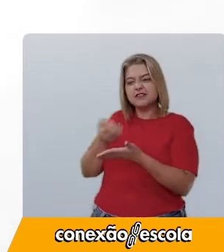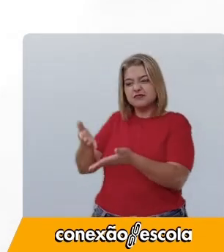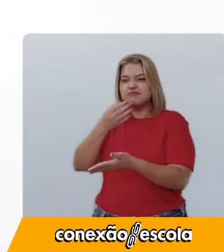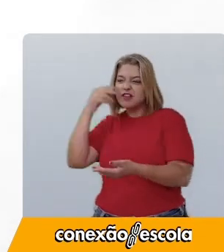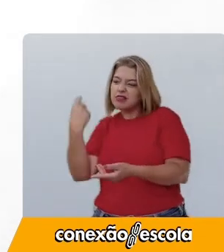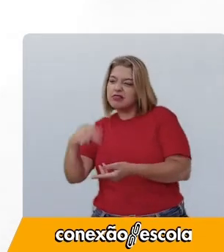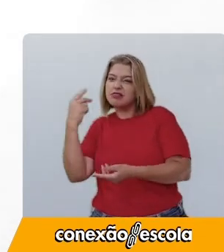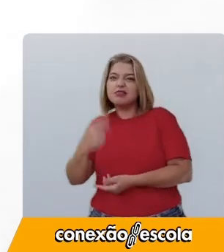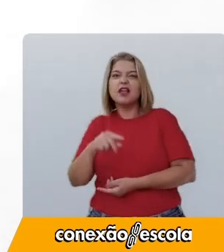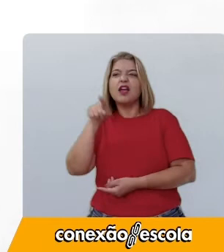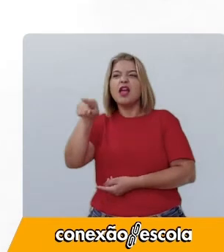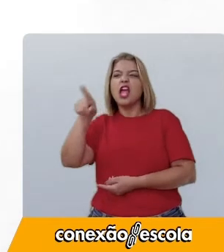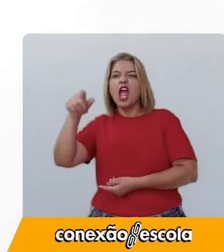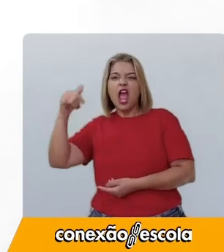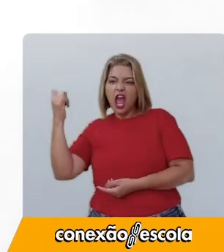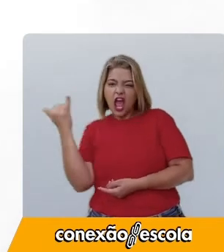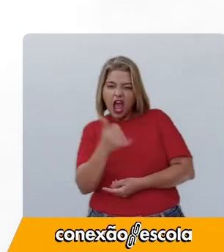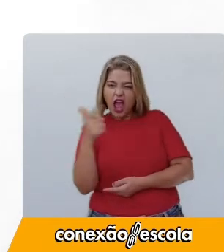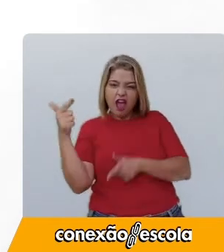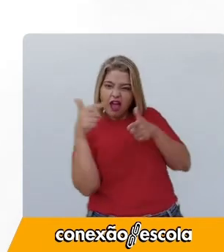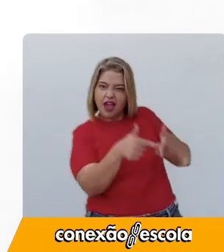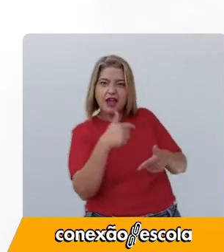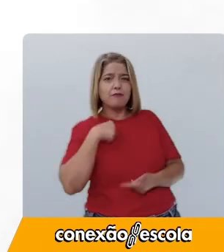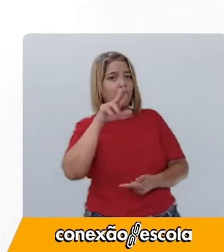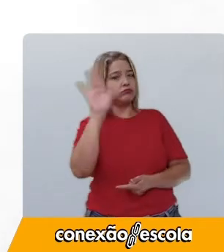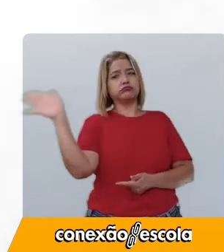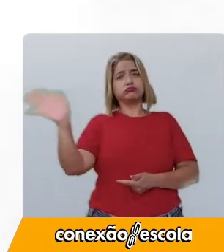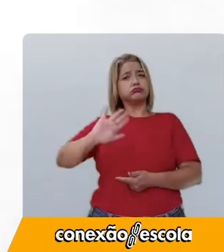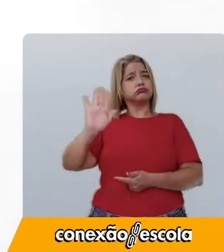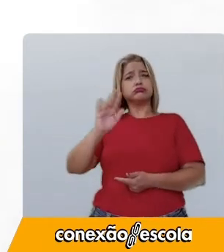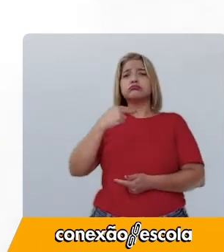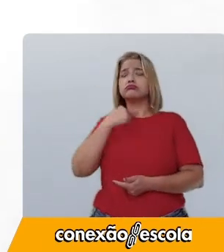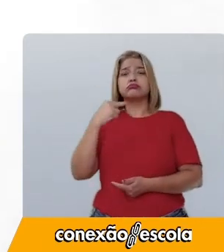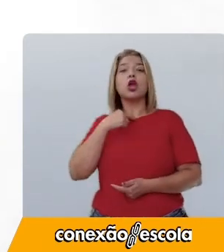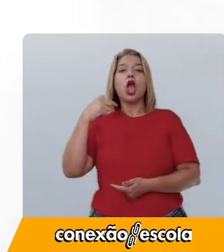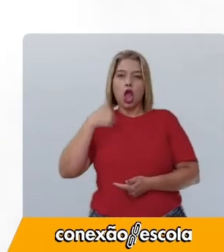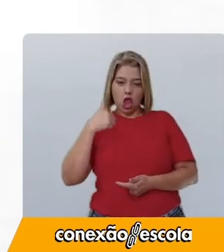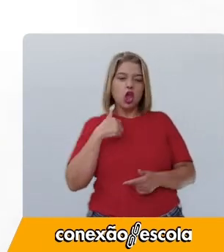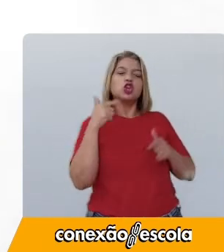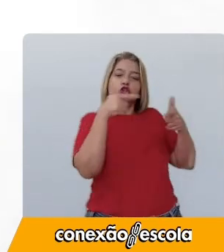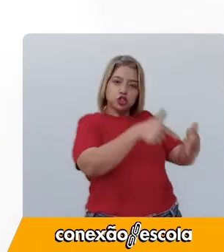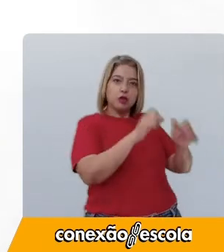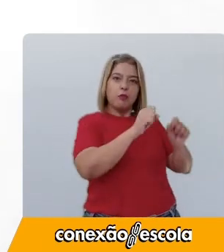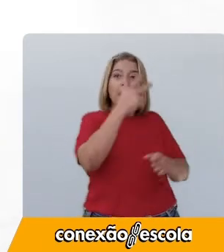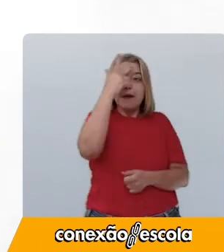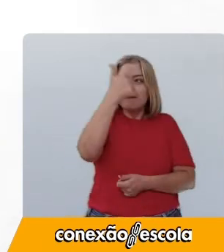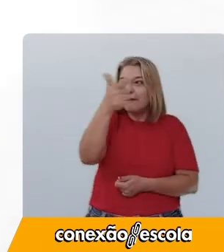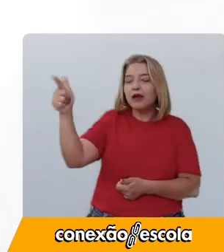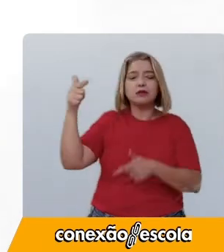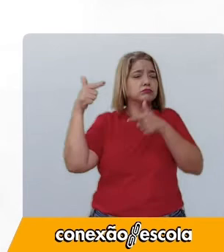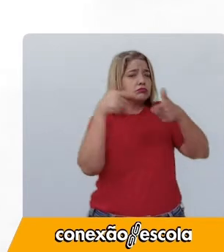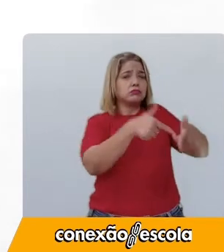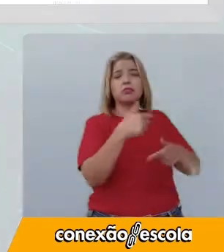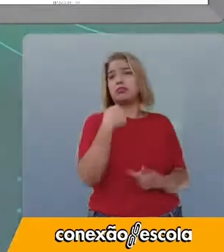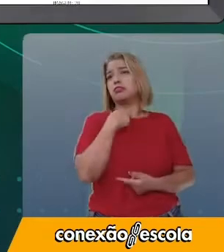moleque que xingou o meu irmão. Eu posso xingar. Os outros, não. Eu posso. Os